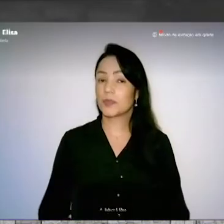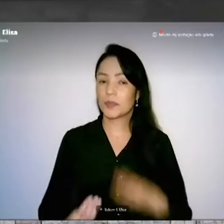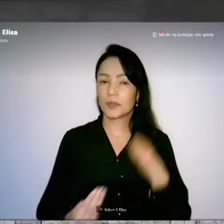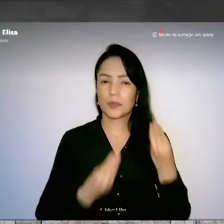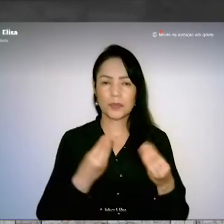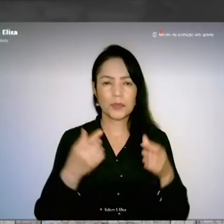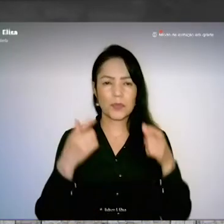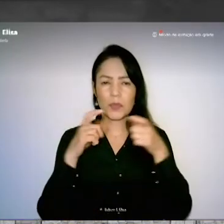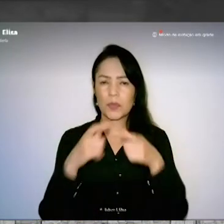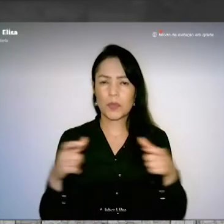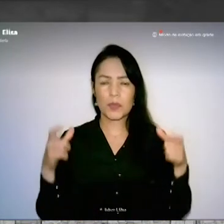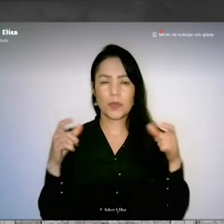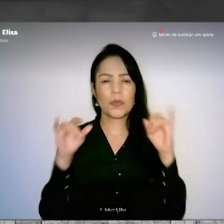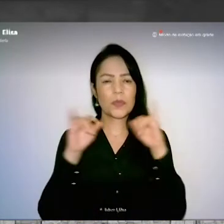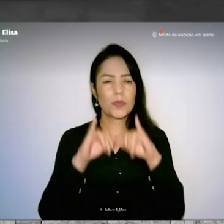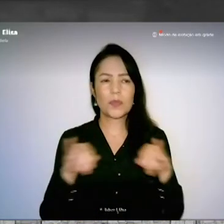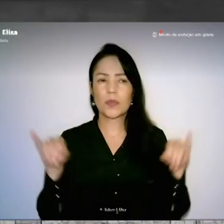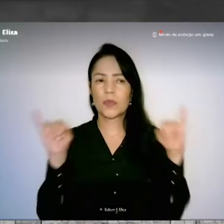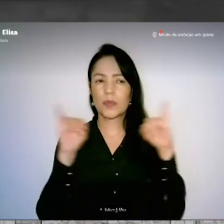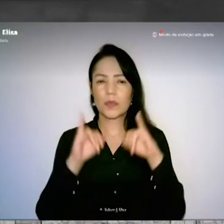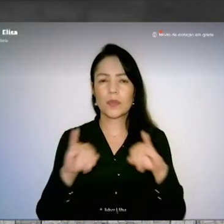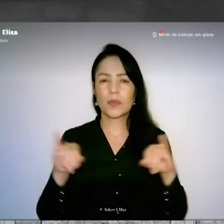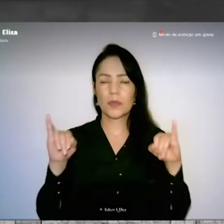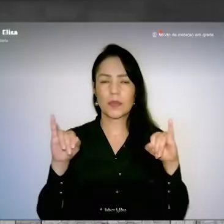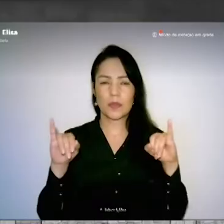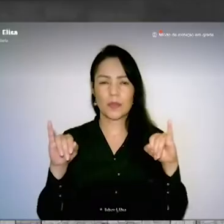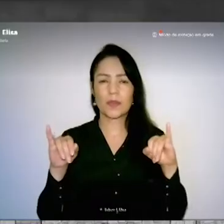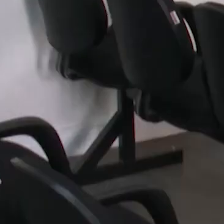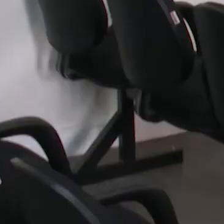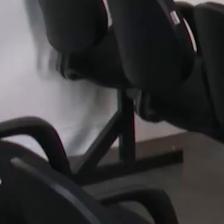de divulgação de empreendedorismo feminino, etc.